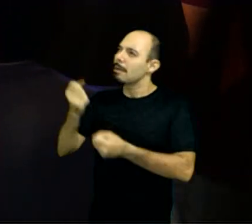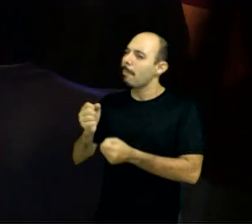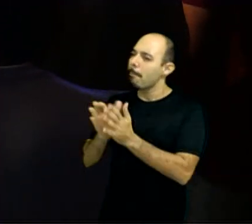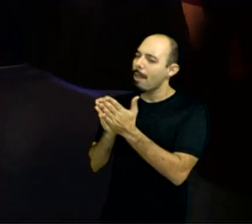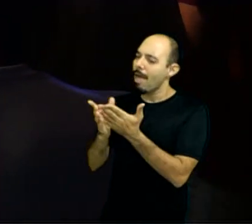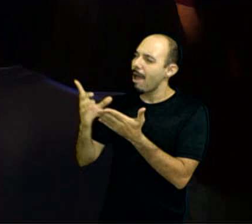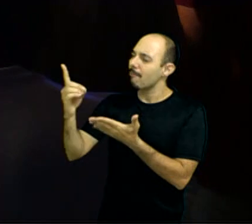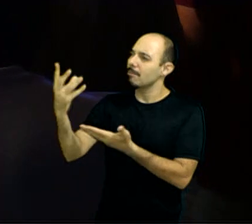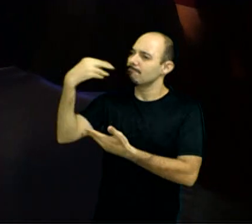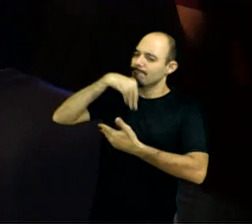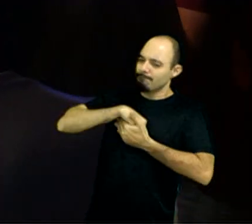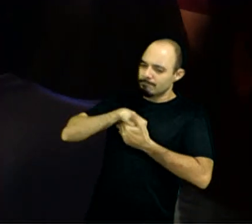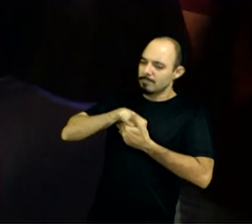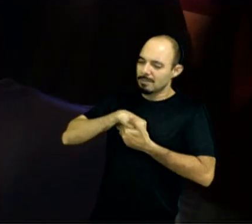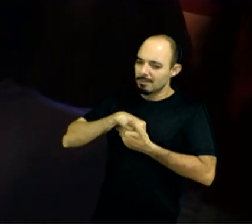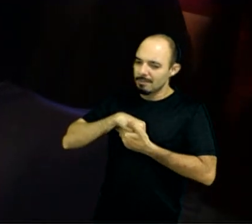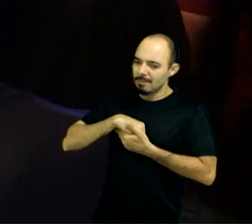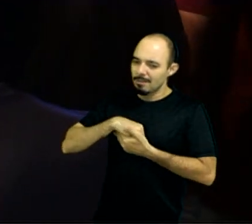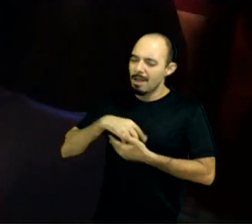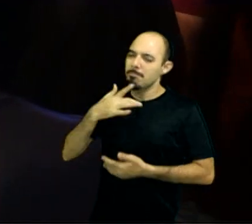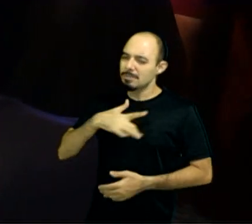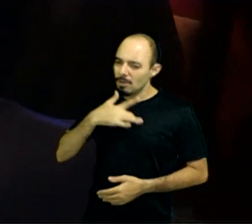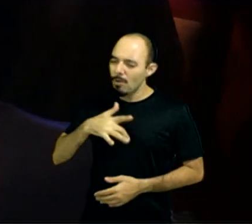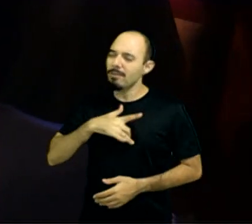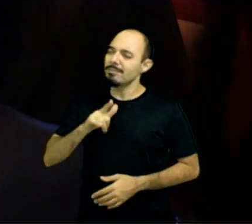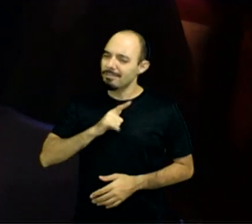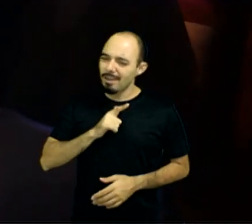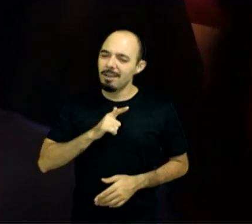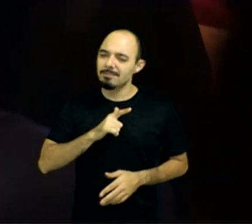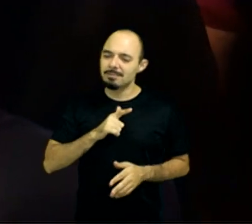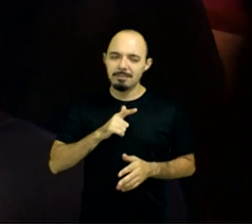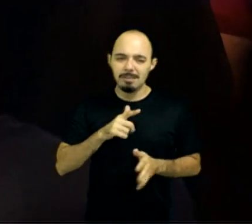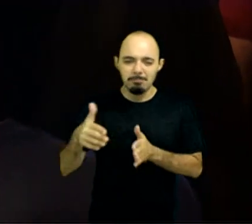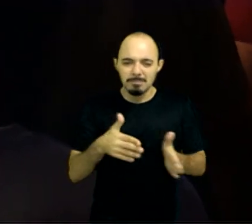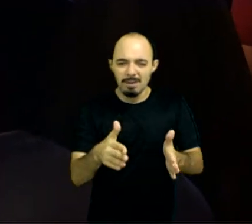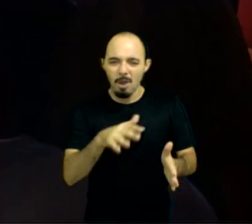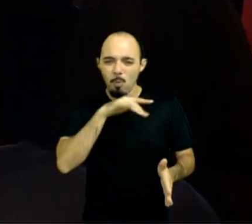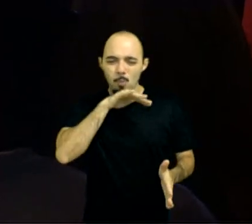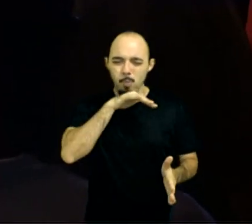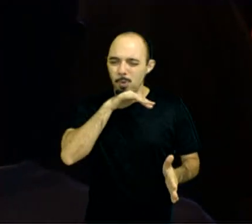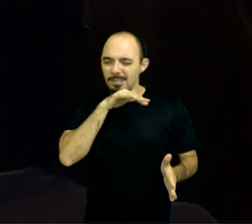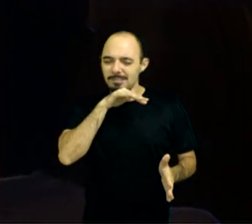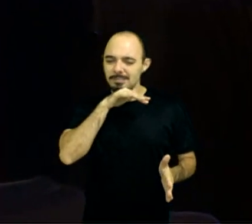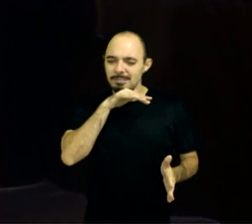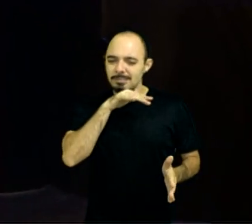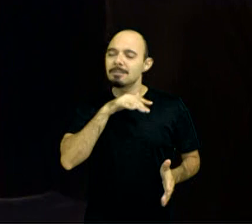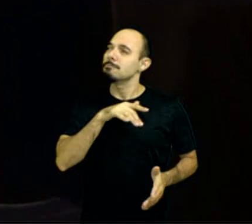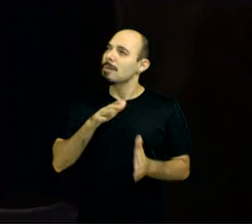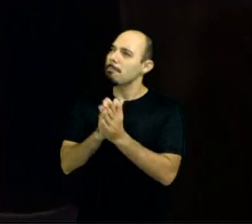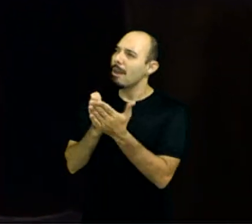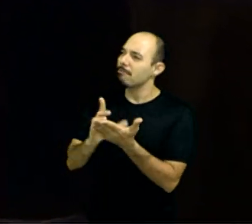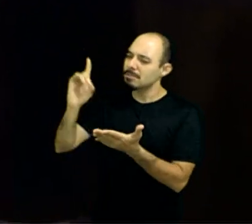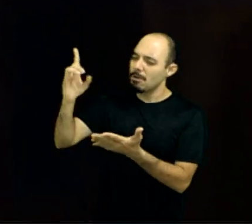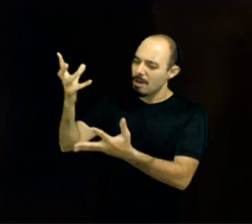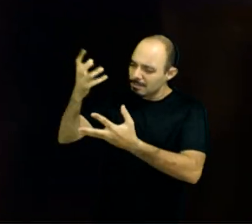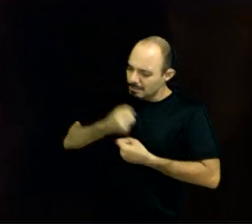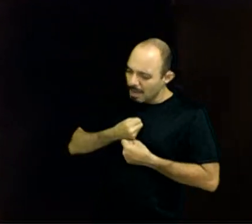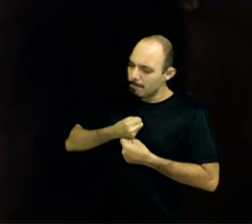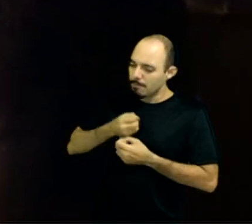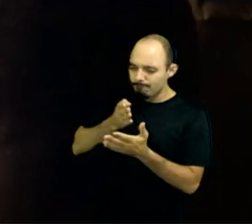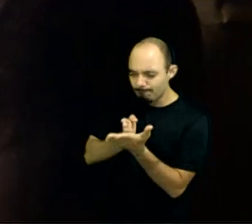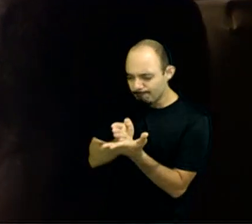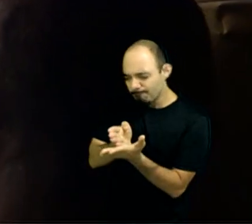Aqueles que estão entrando por um caminho ruim, Senhor, e recebam essa palavra e que voltem